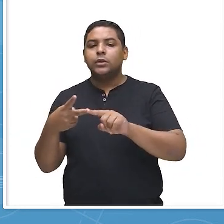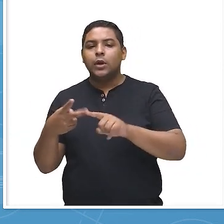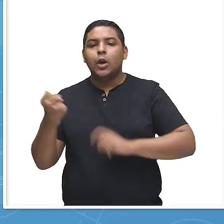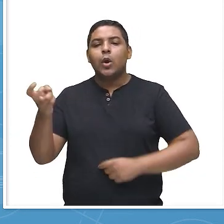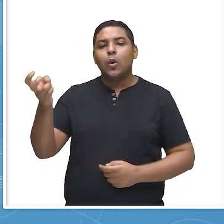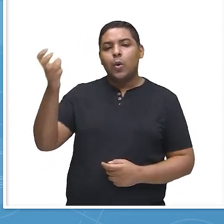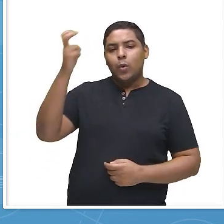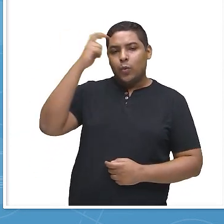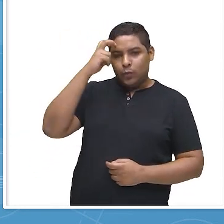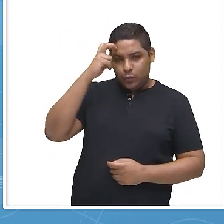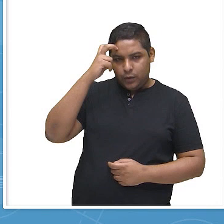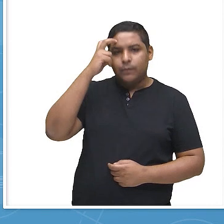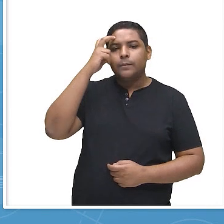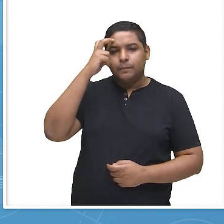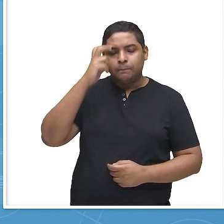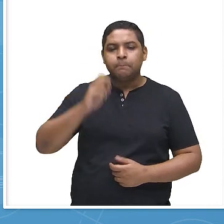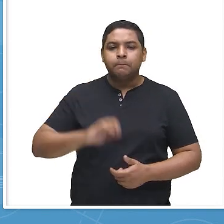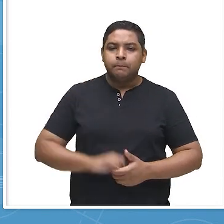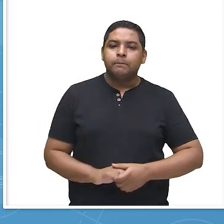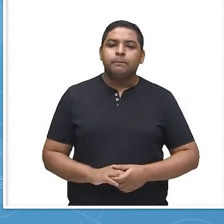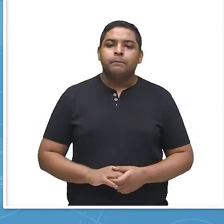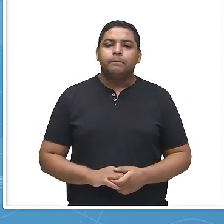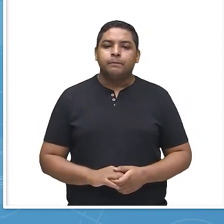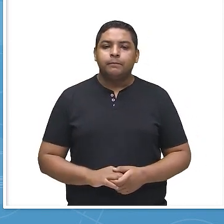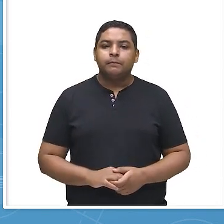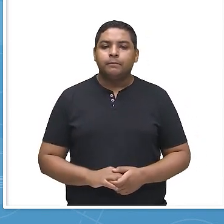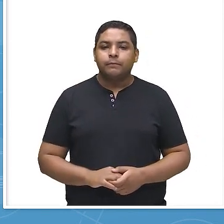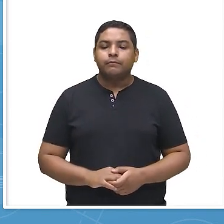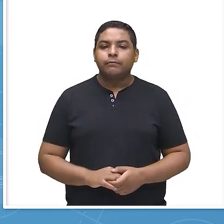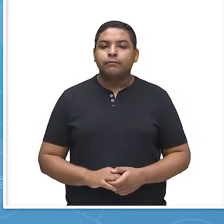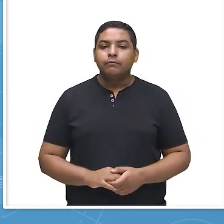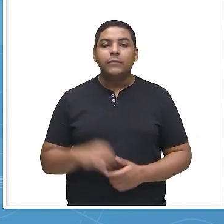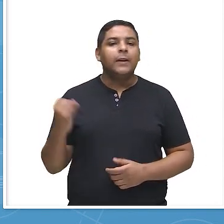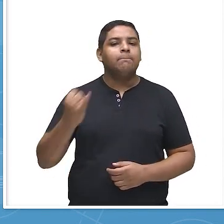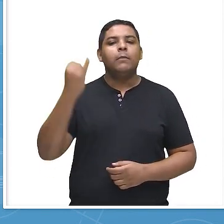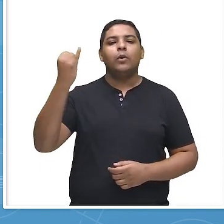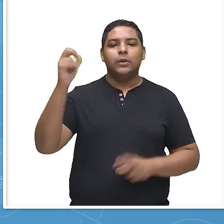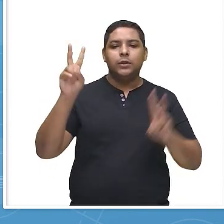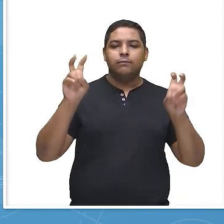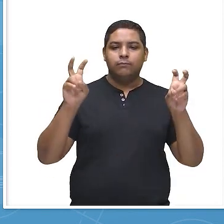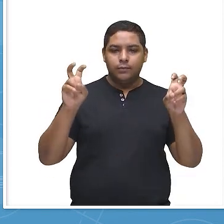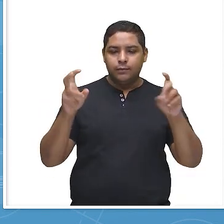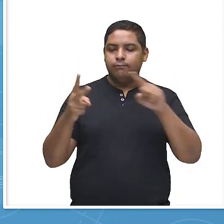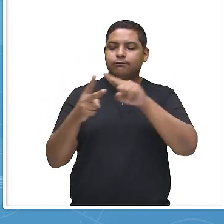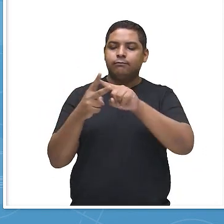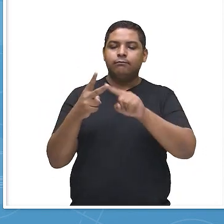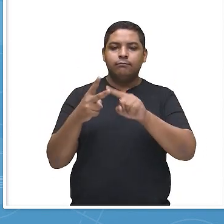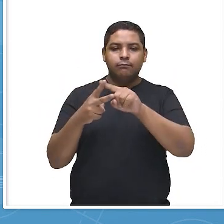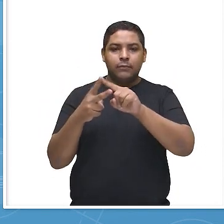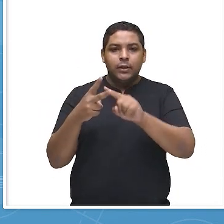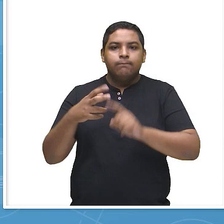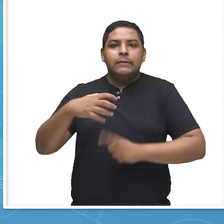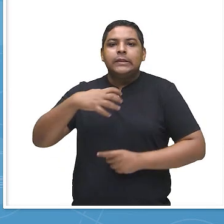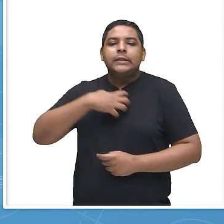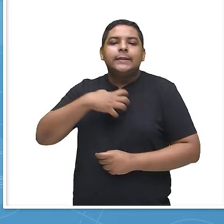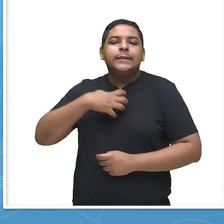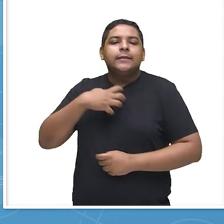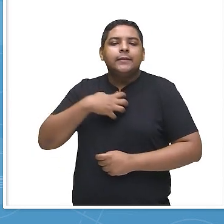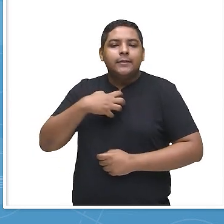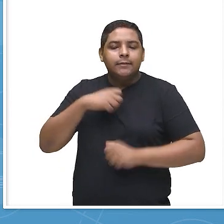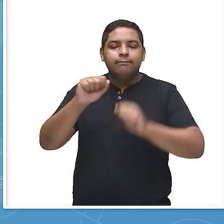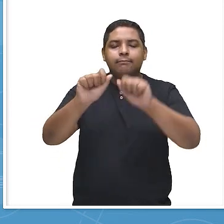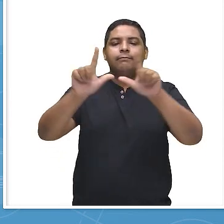paisagem cultural. Importante destacar isso, porque você também pode sentir a paisagem. Você